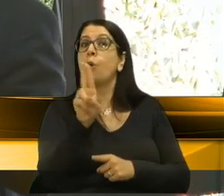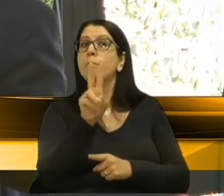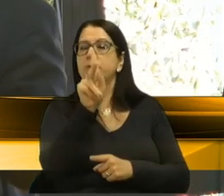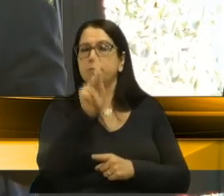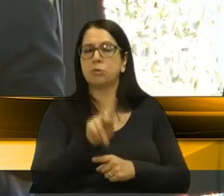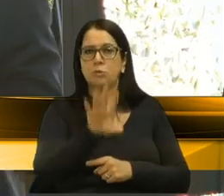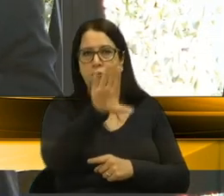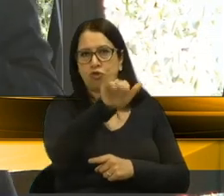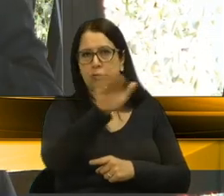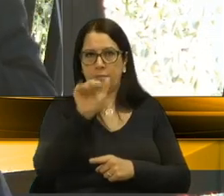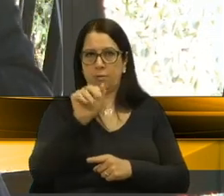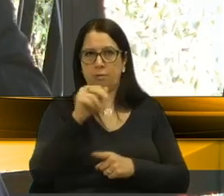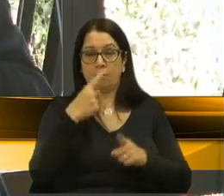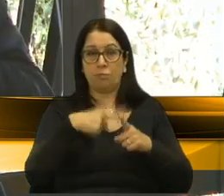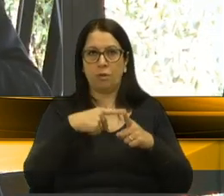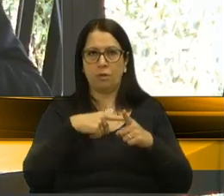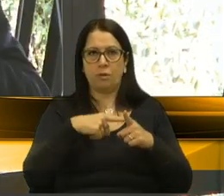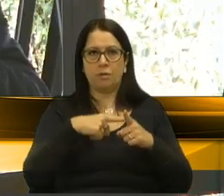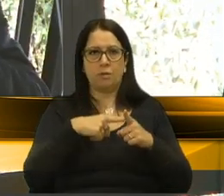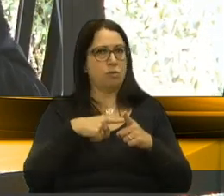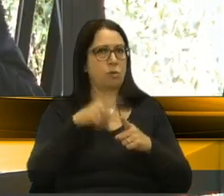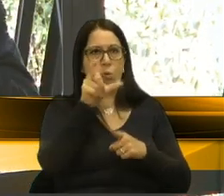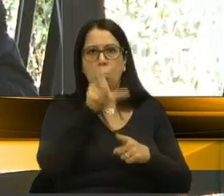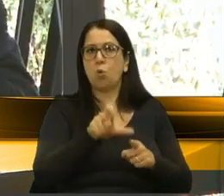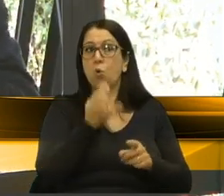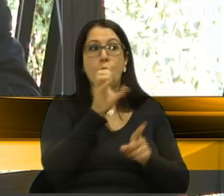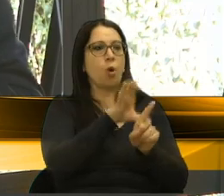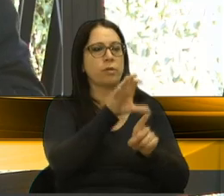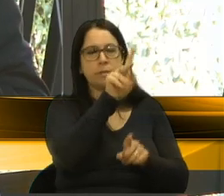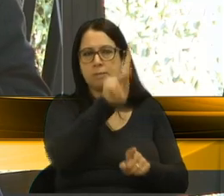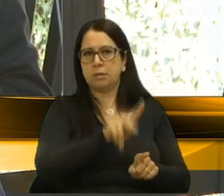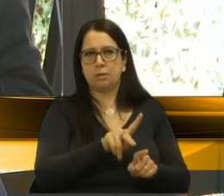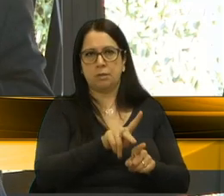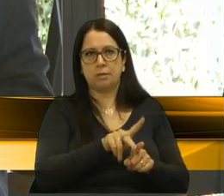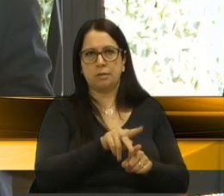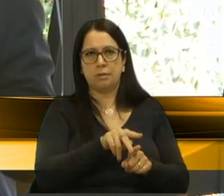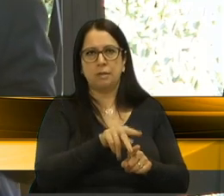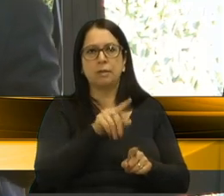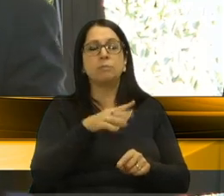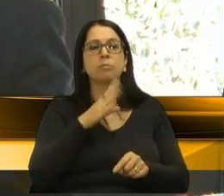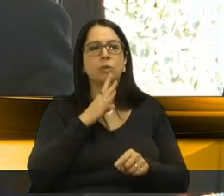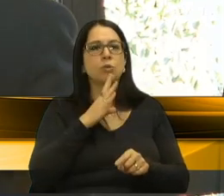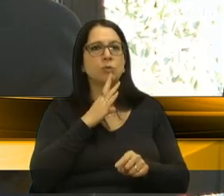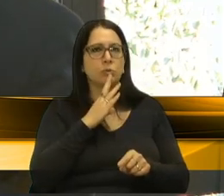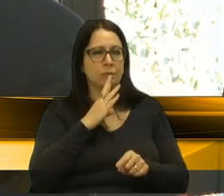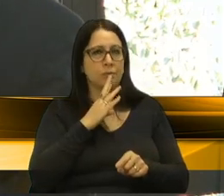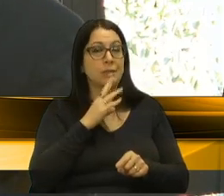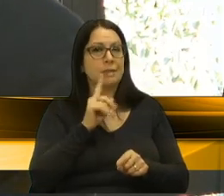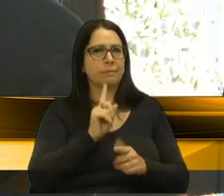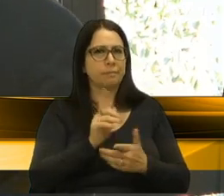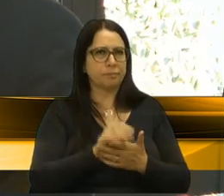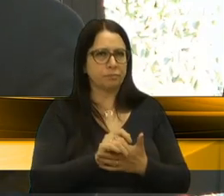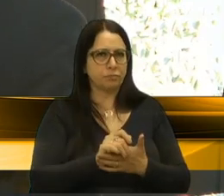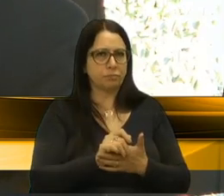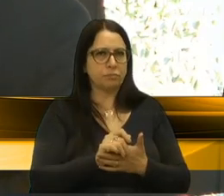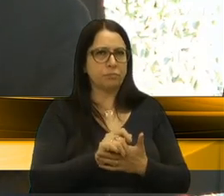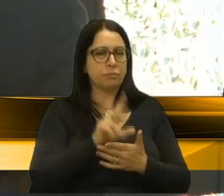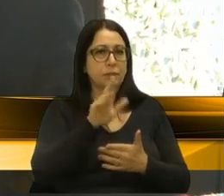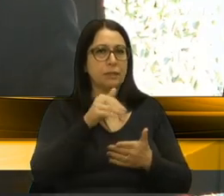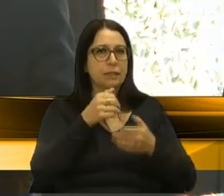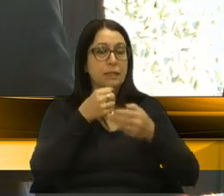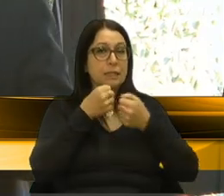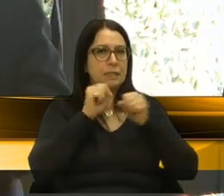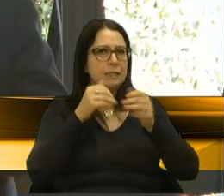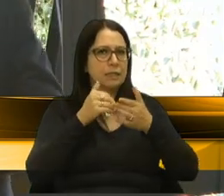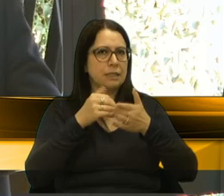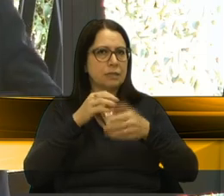nomeados. Até porque não é contra as pessoas, porque as pessoas que foram nomeadas eu conheço. A não ser uma, que foi nomeada na Secretaria do Meio Ambiente.